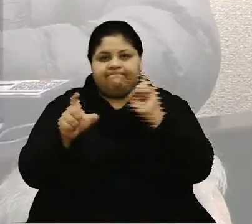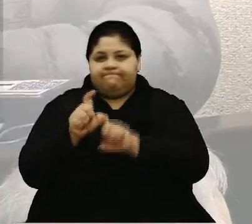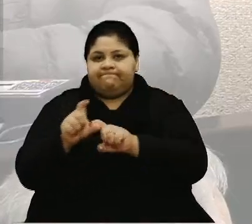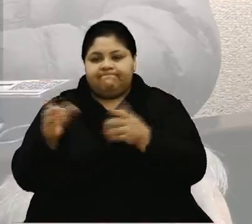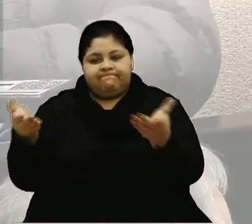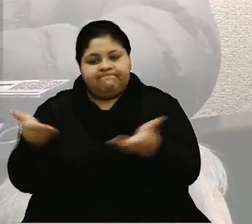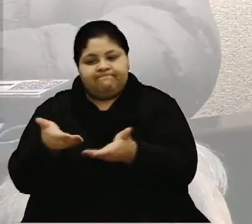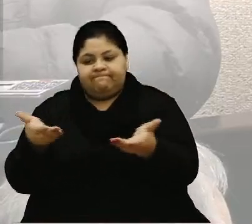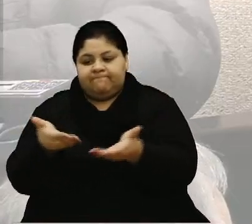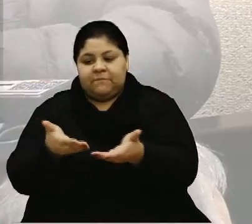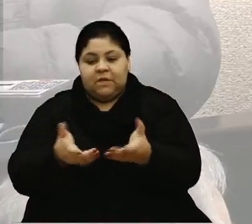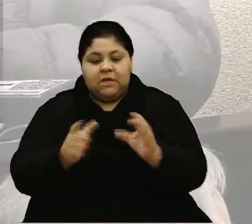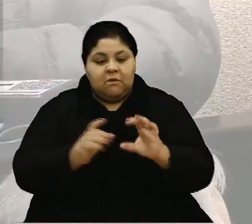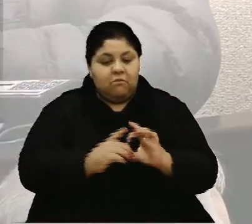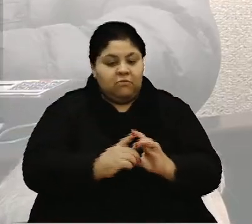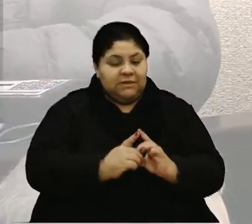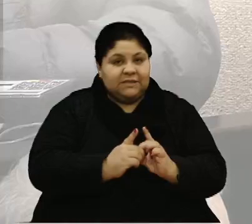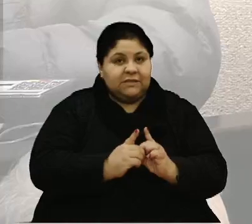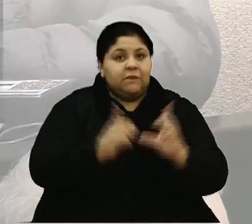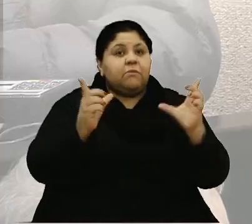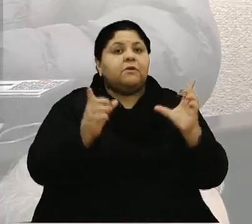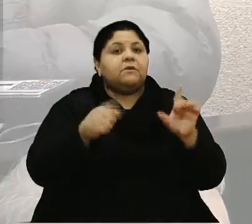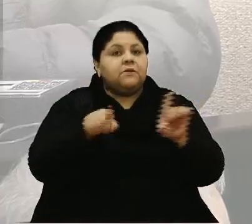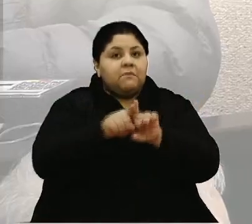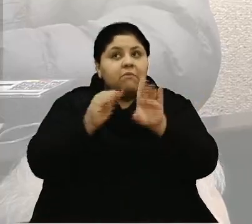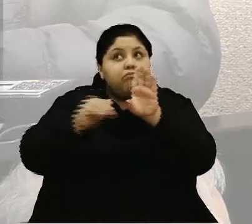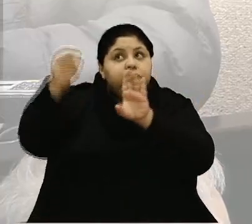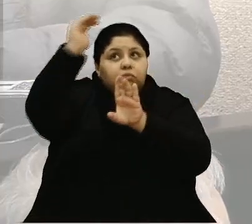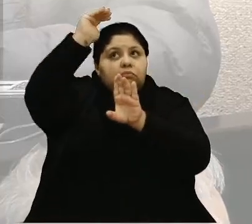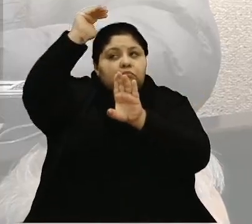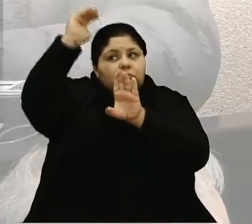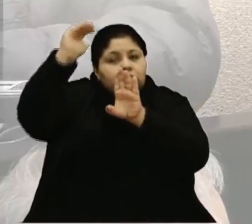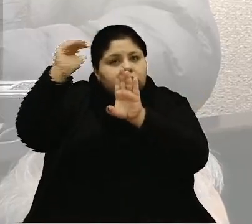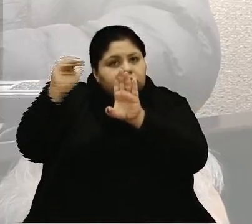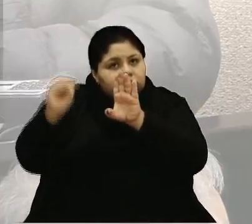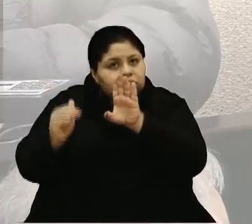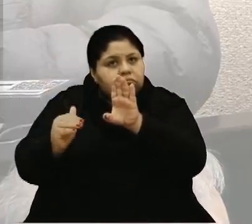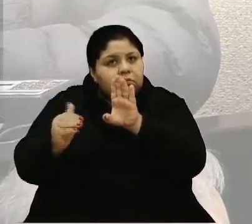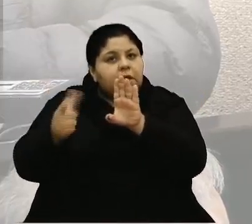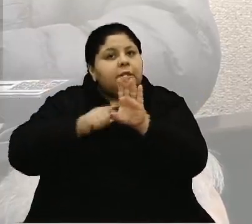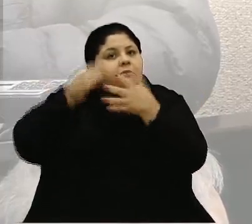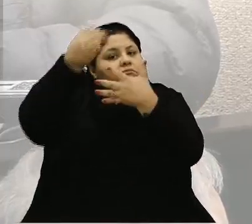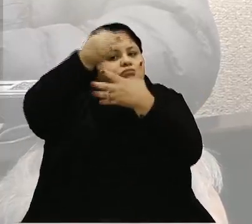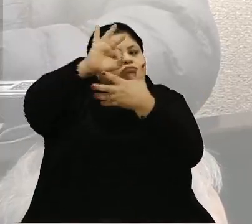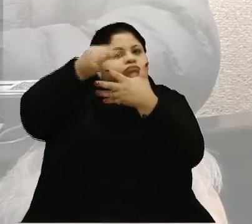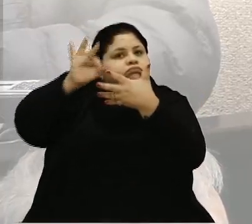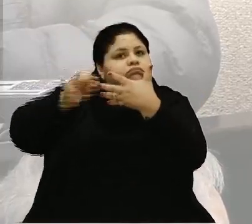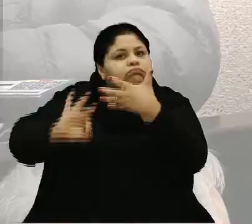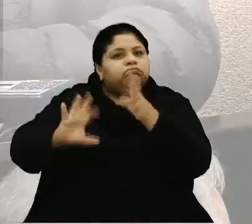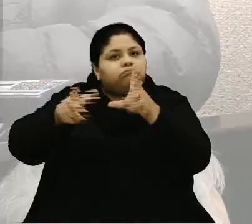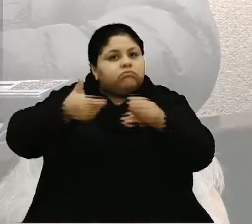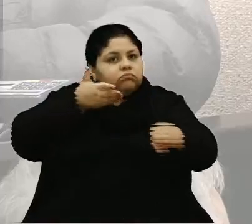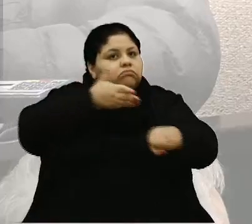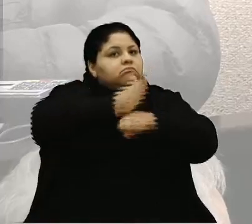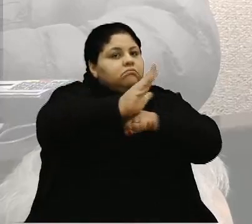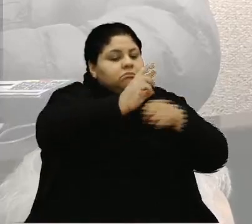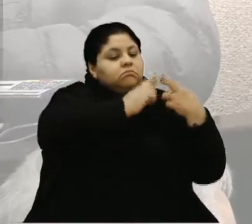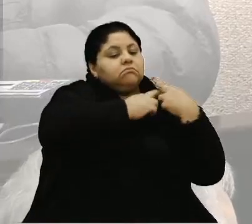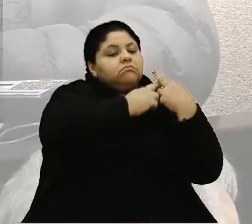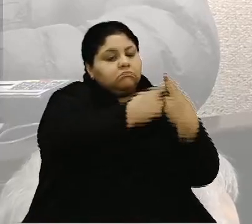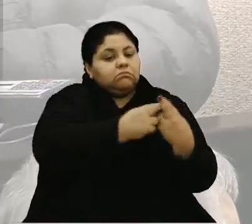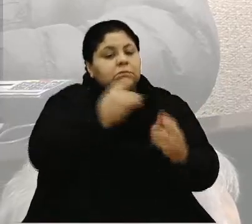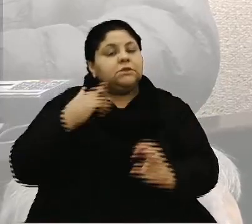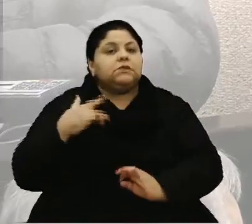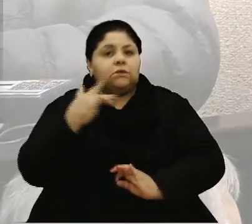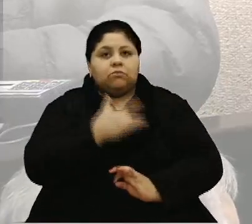essa democracia precisa vir também lá de cima para baixo. A gente tem que pontuar todos os envolvidos e que são responsáveis pela nossa